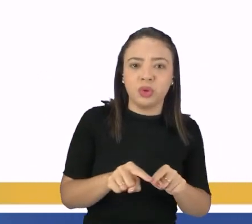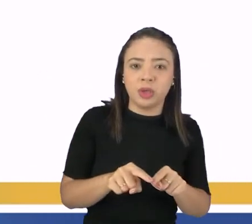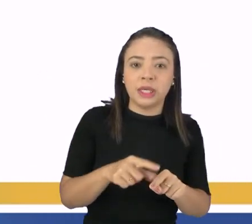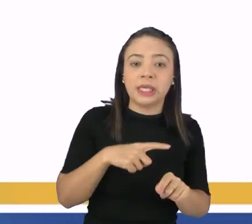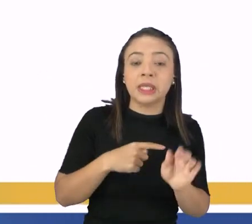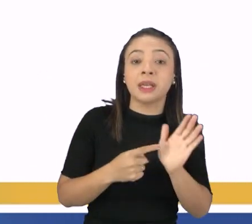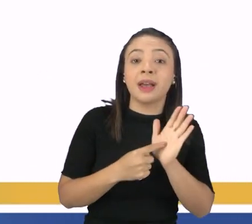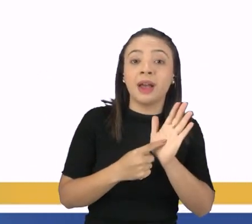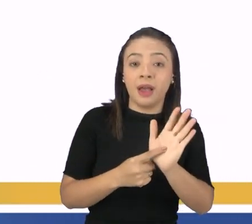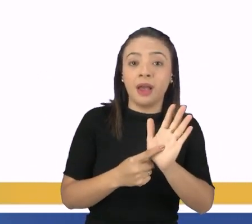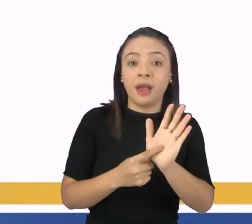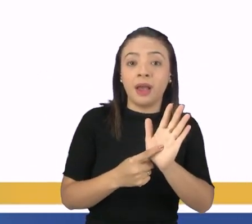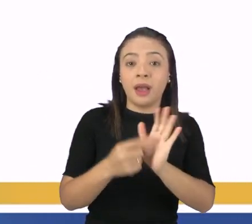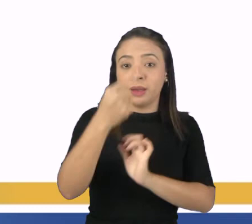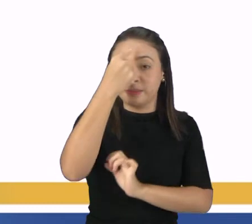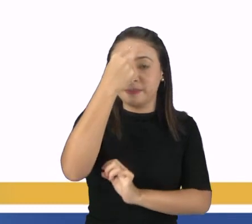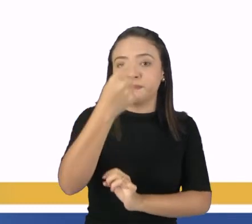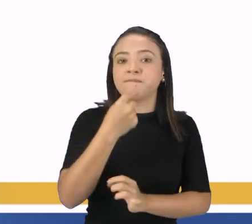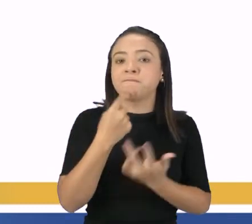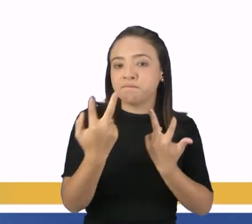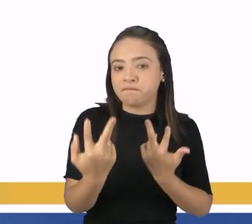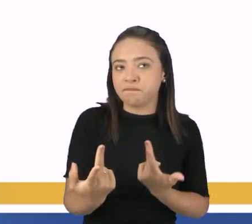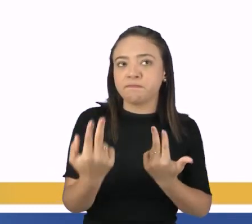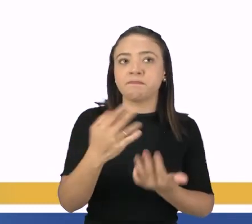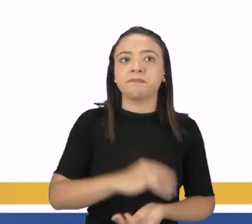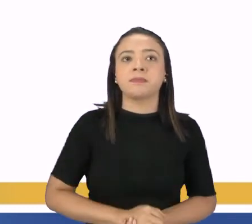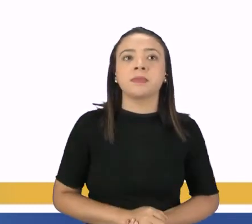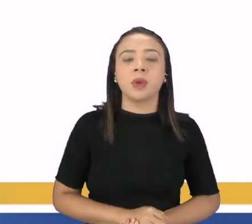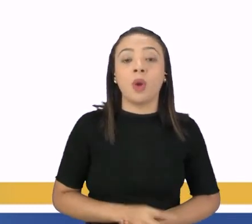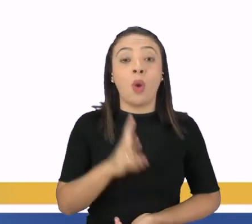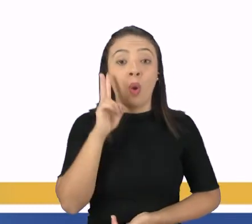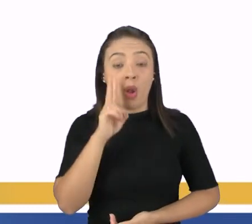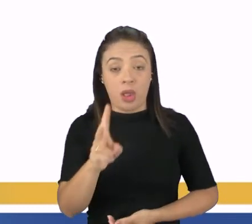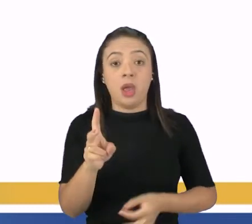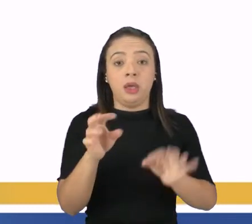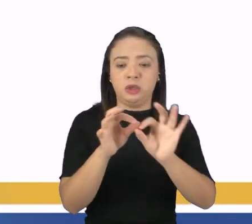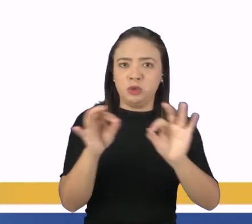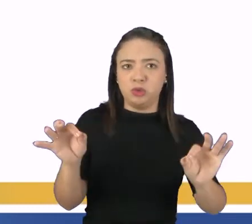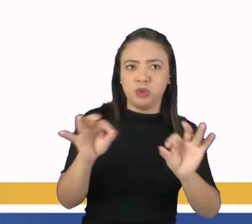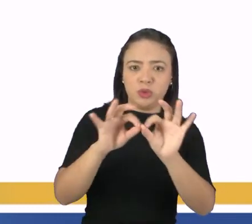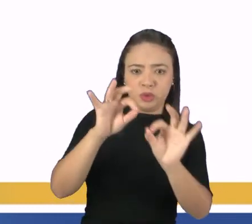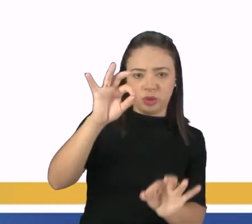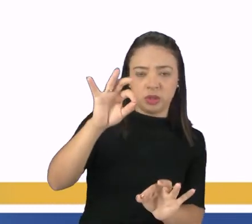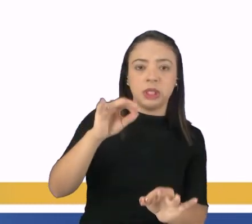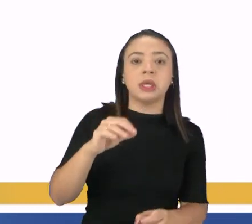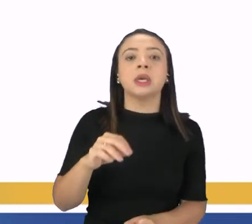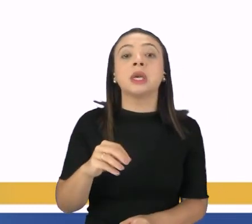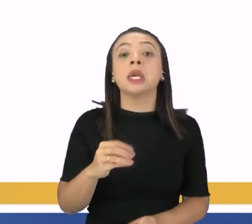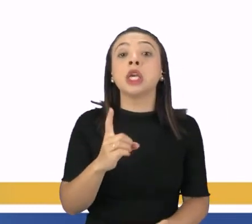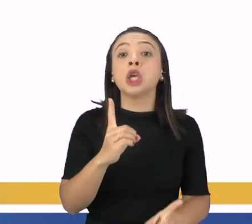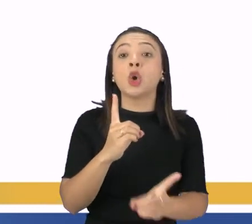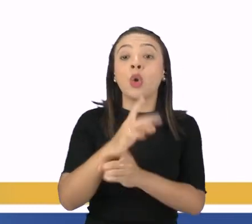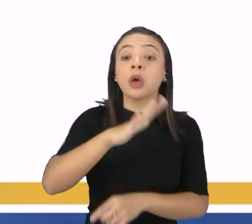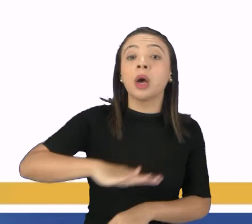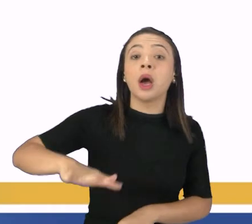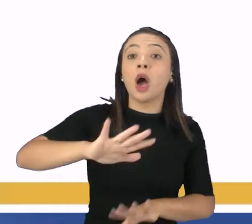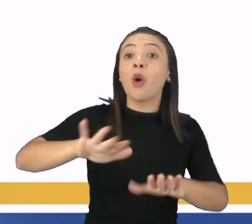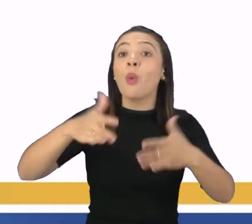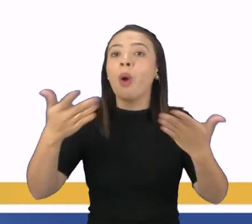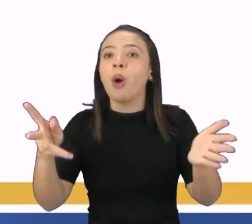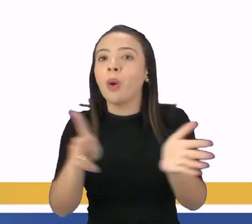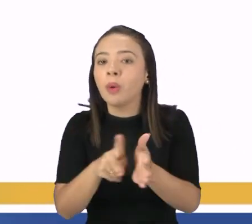apresenta medidas conforme a figura a seguir. De acordo com as medidas apresentadas aí na figura, determine a área total dessa